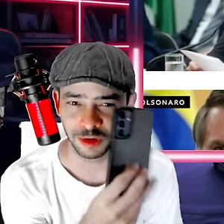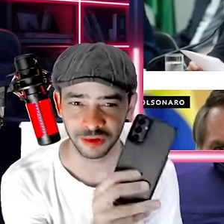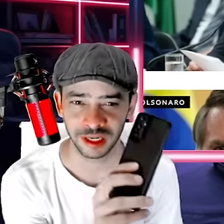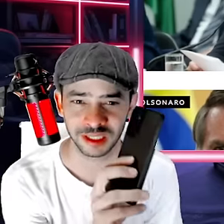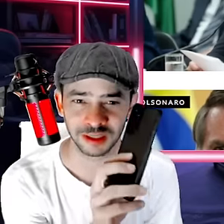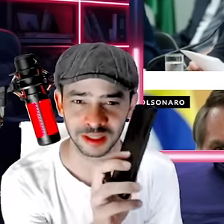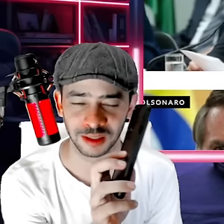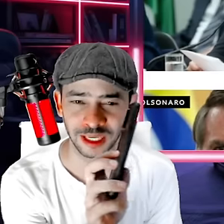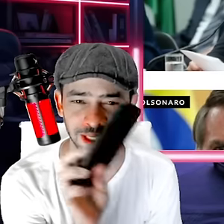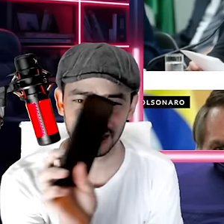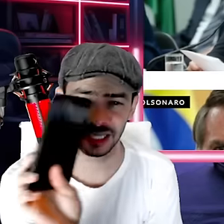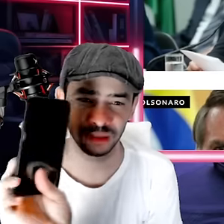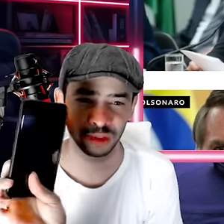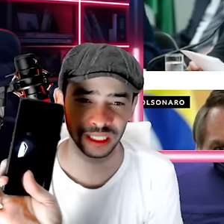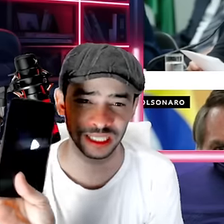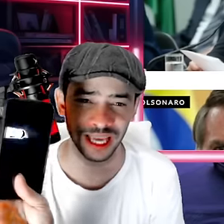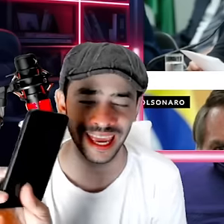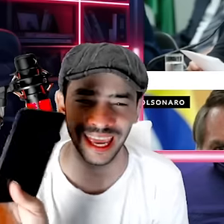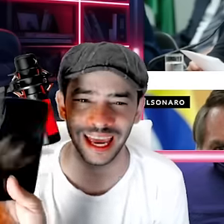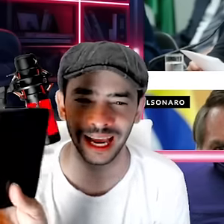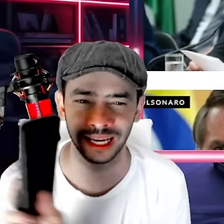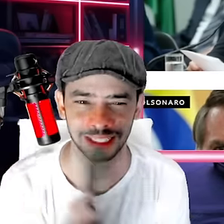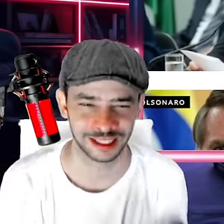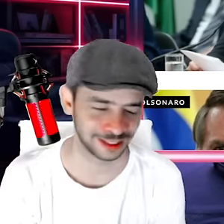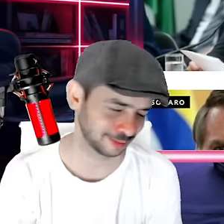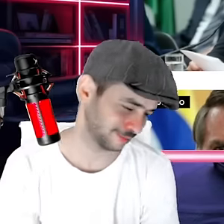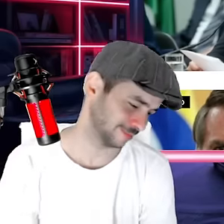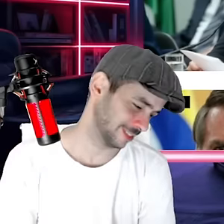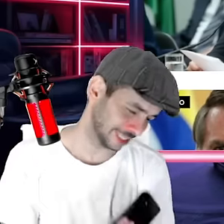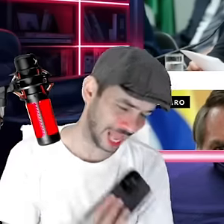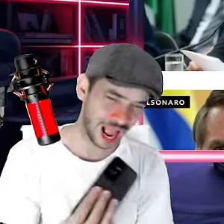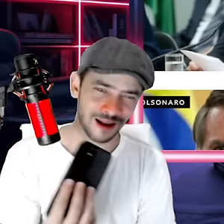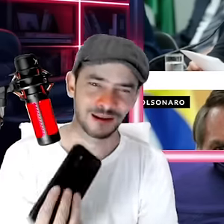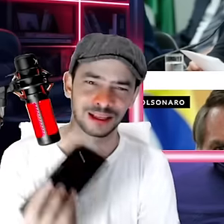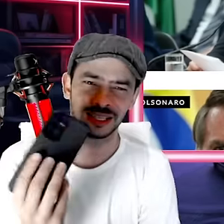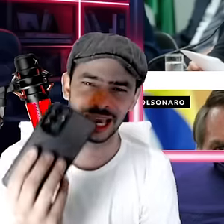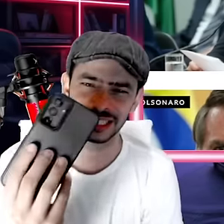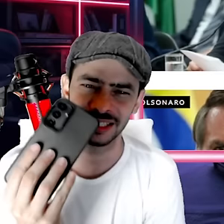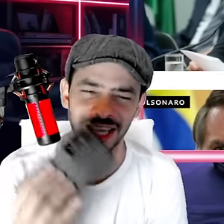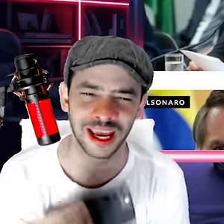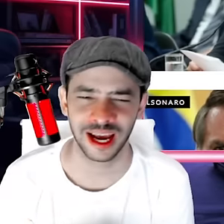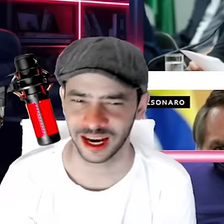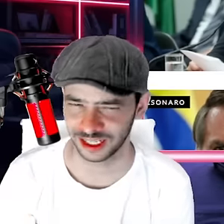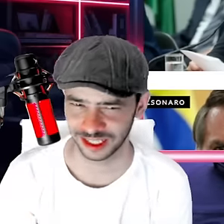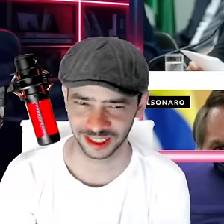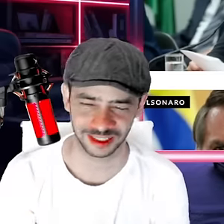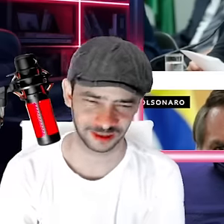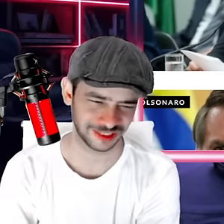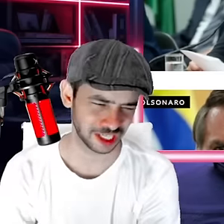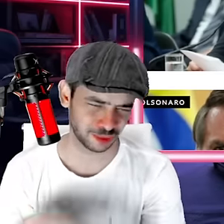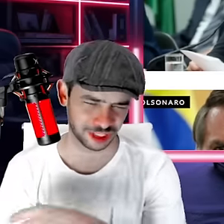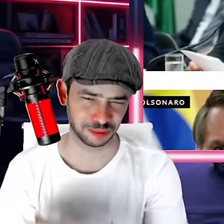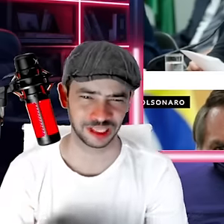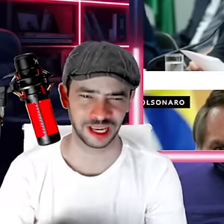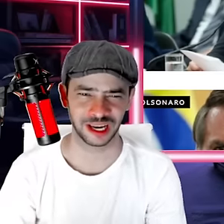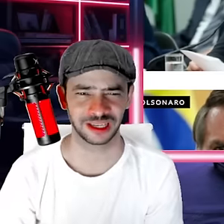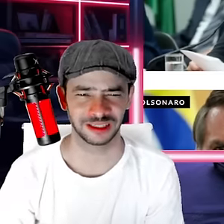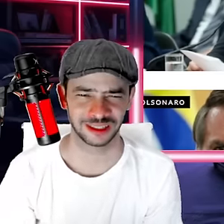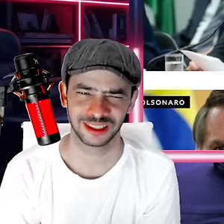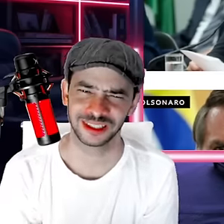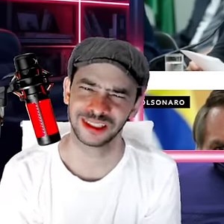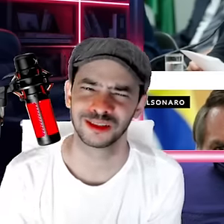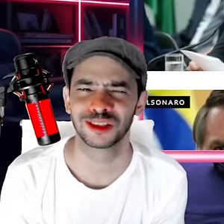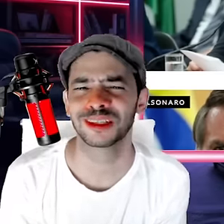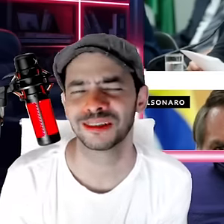me oferecendo um celular desse aqui por R 100 é R 100 fail ser por R